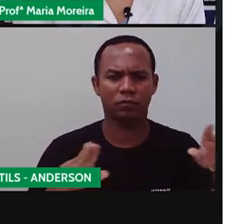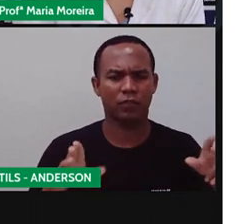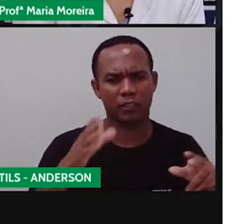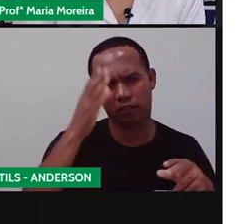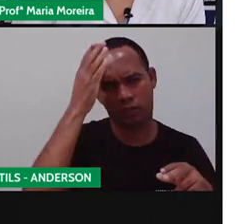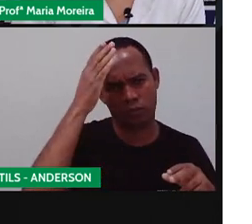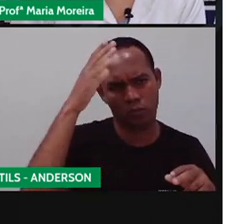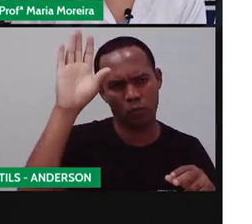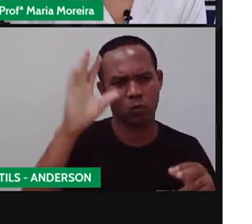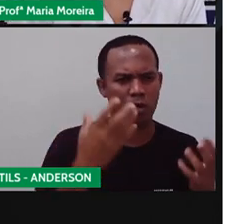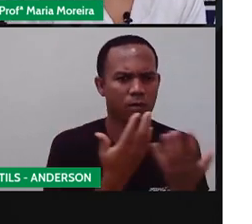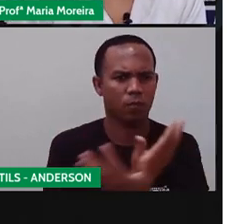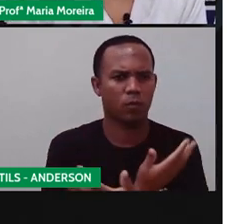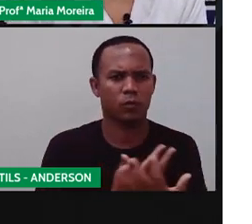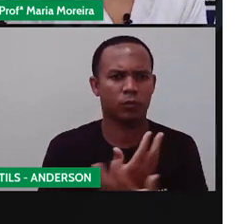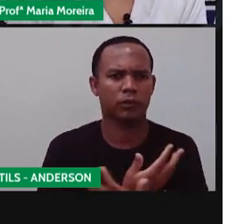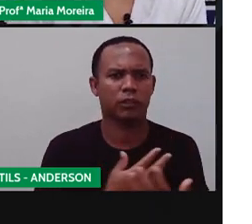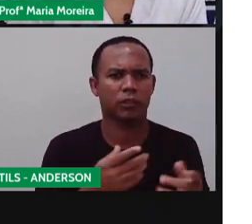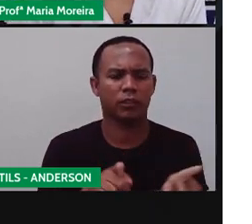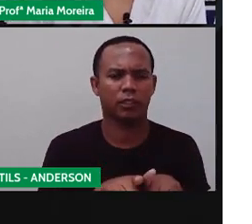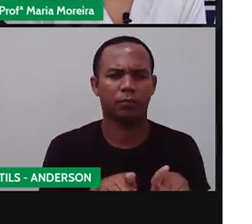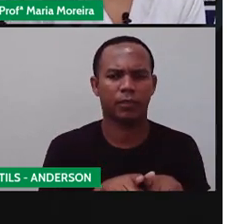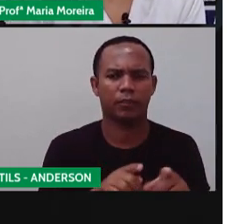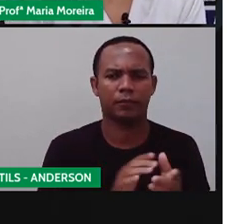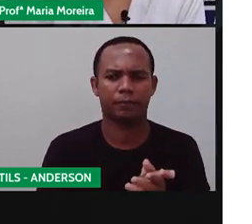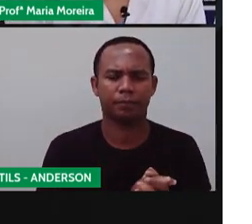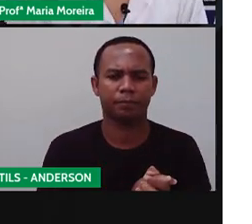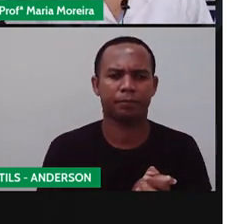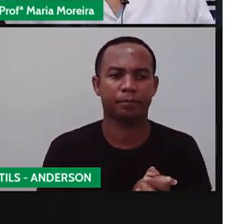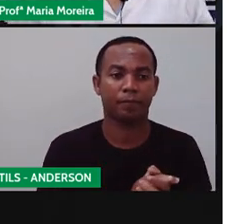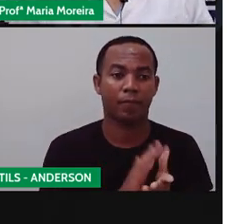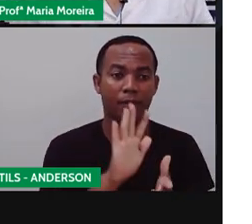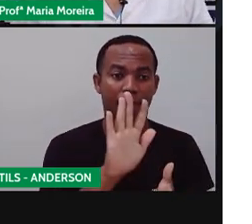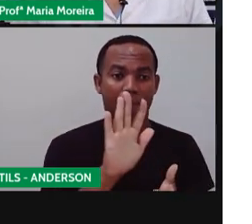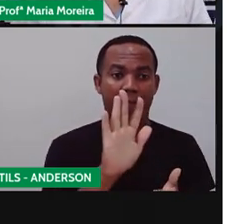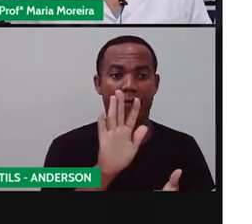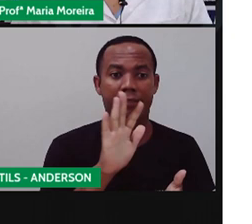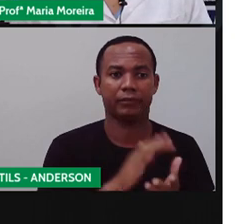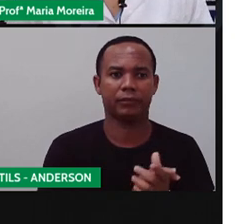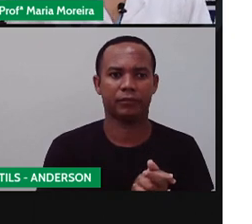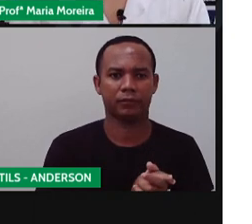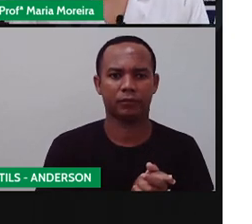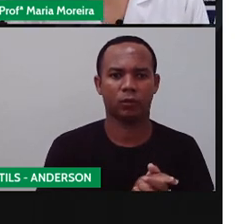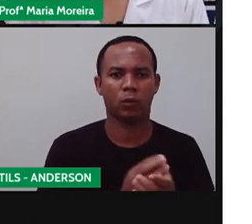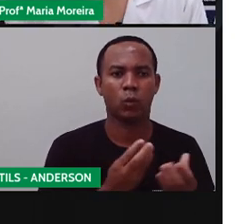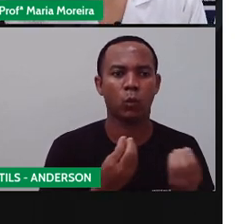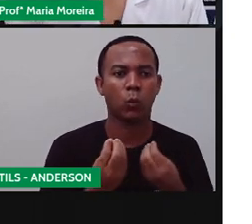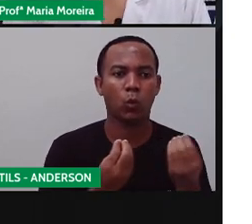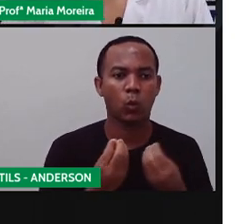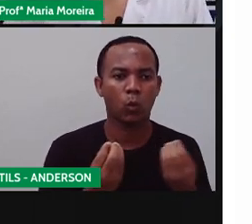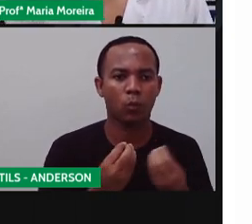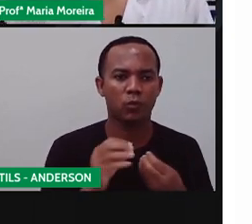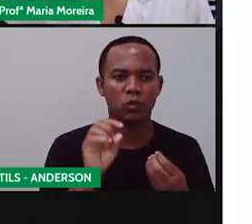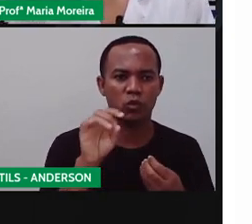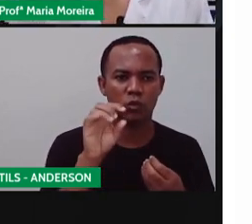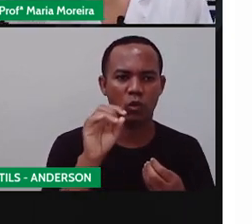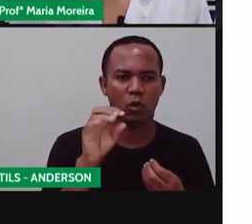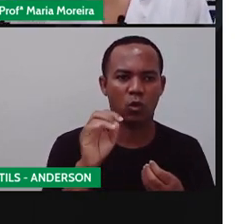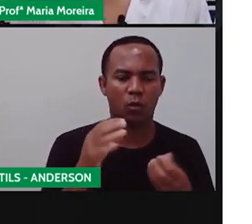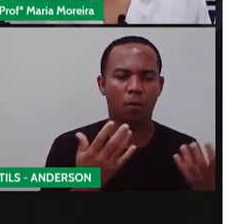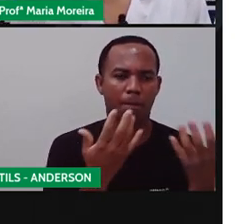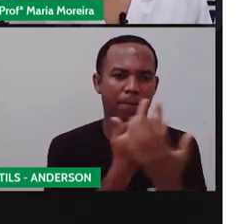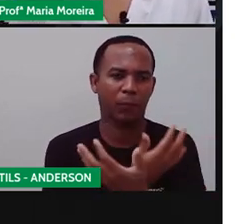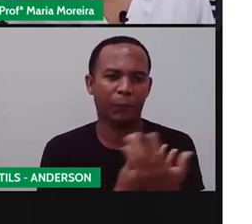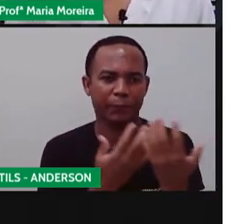mais ligados aí à nossa atualidade. Mas será que é só nessas músicas que a Pro falou